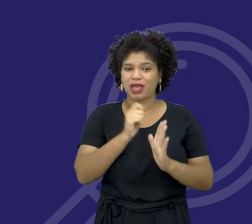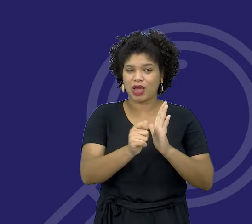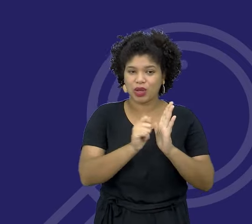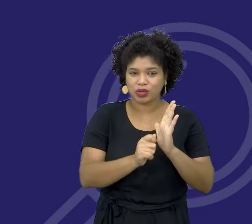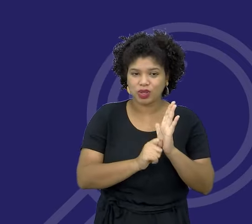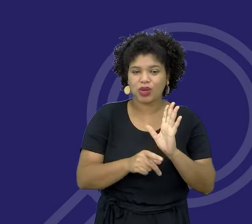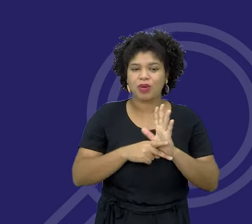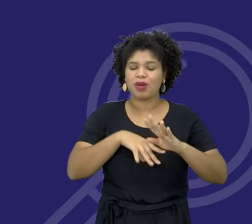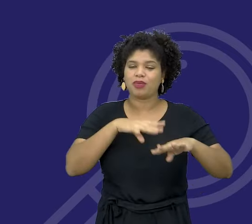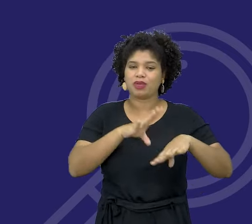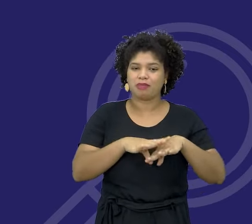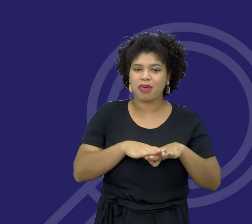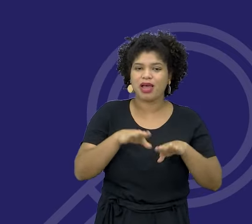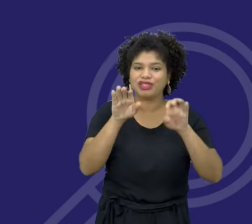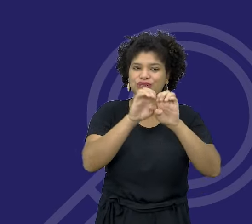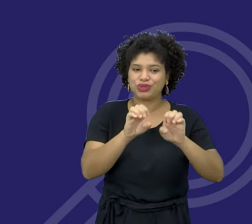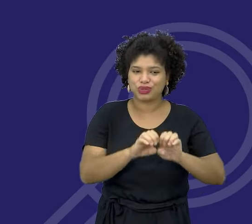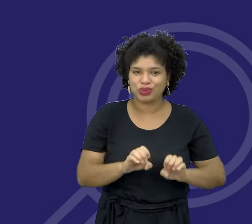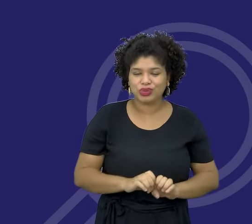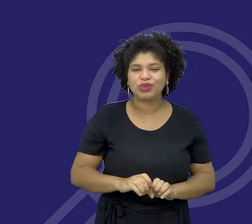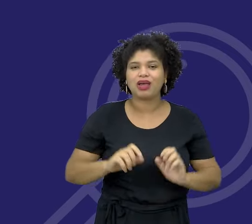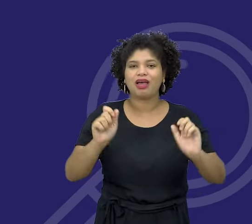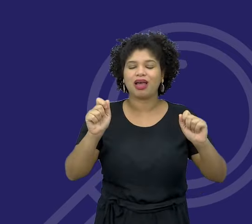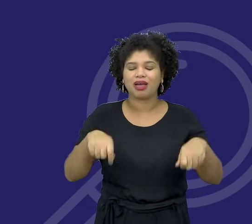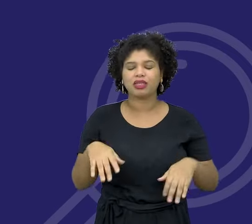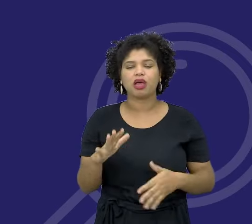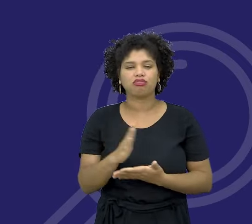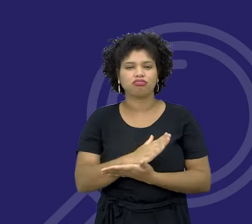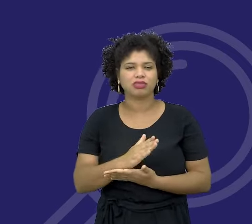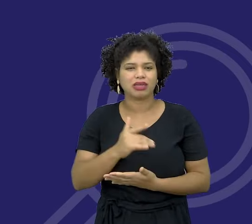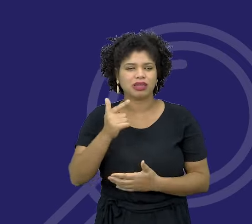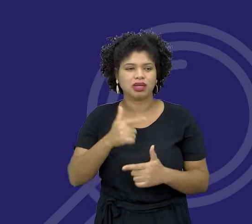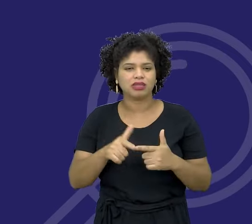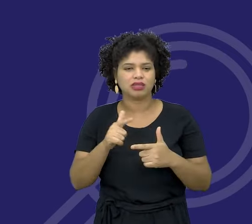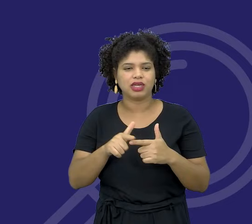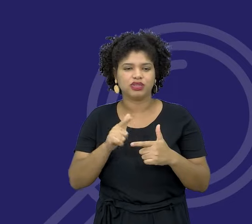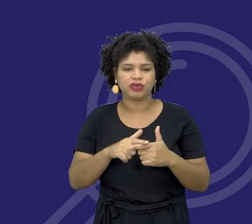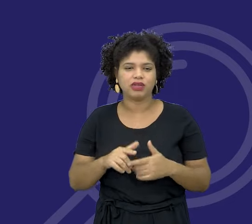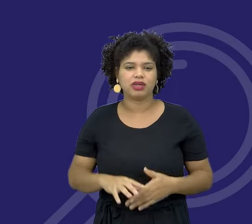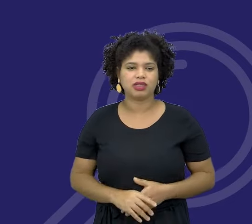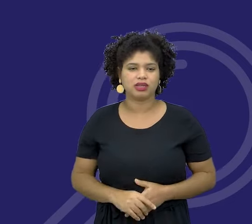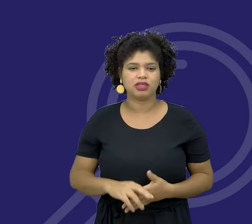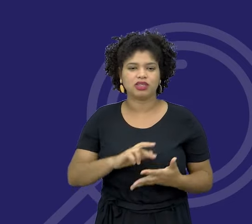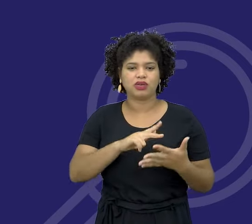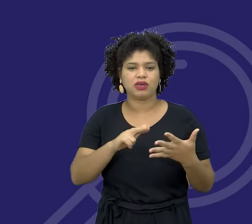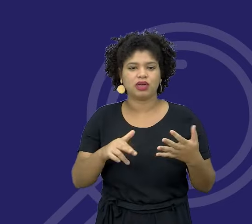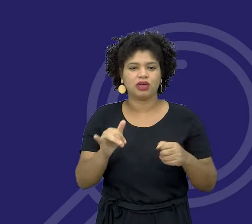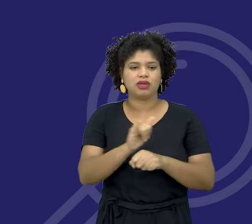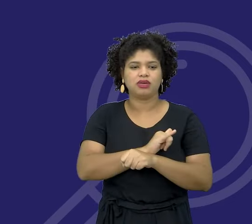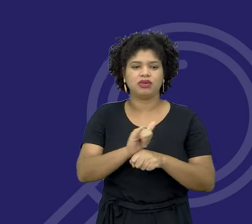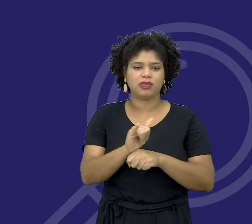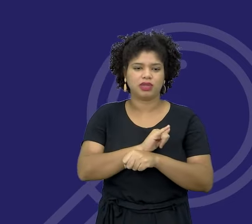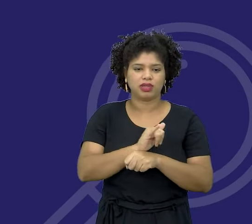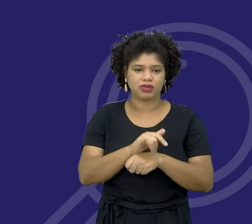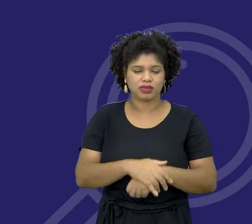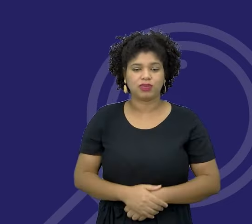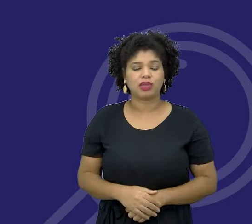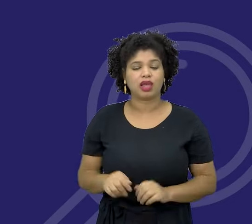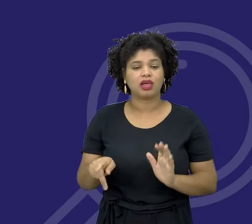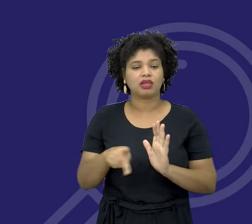matematicamente estruturada a resolução da situação-problema, destacando as diferentes técnicas operatórias e